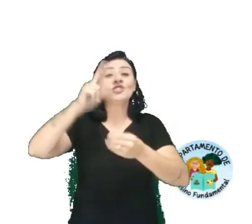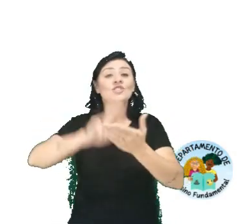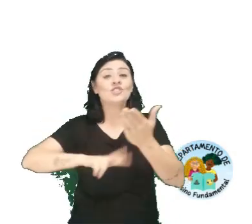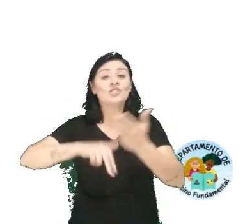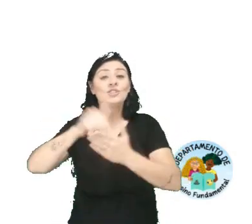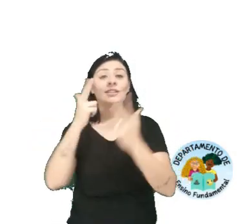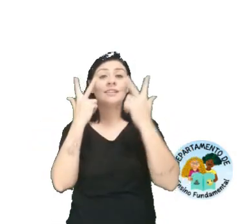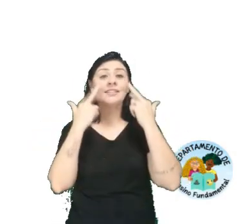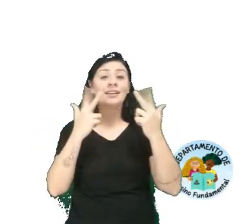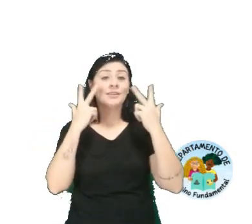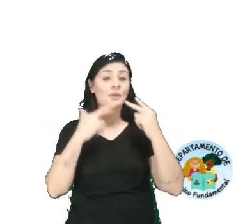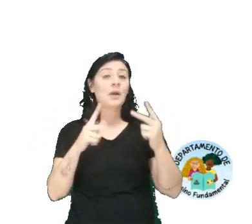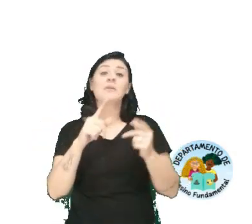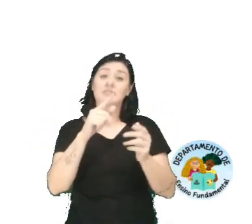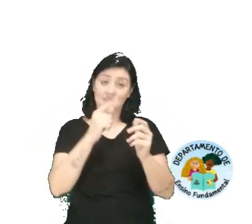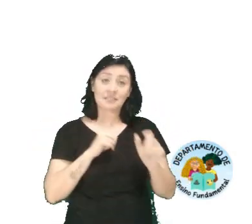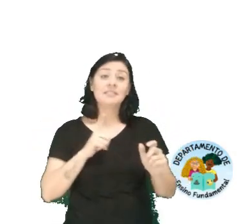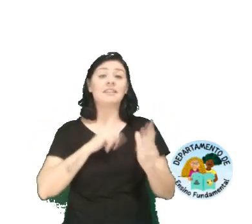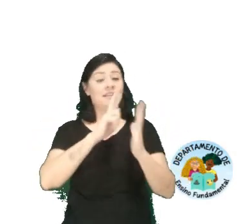puderam pintar, então,